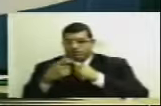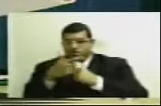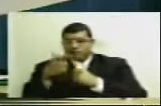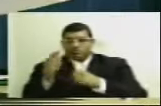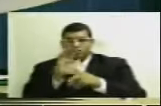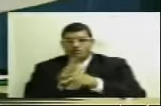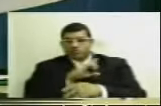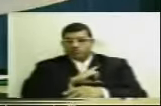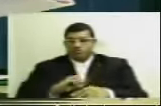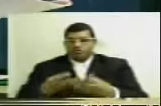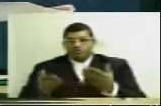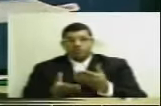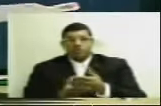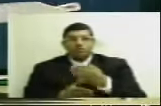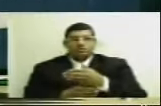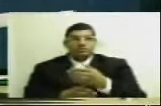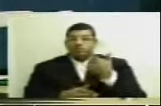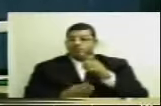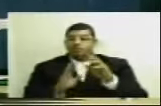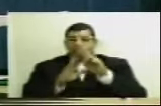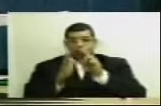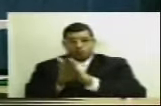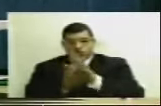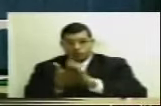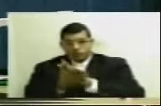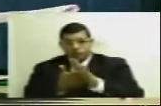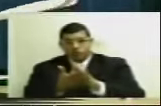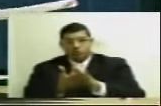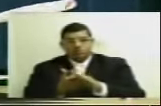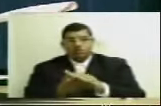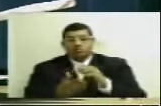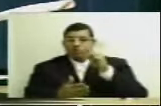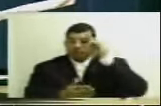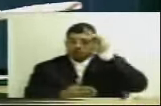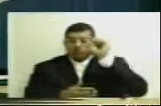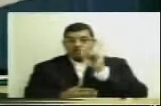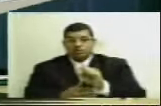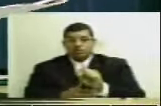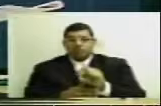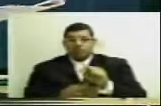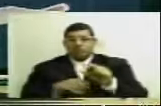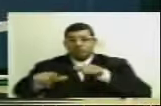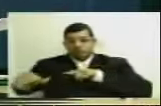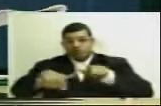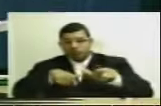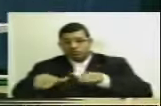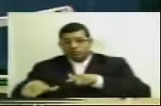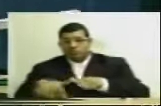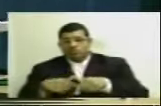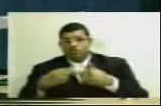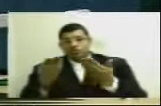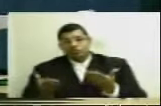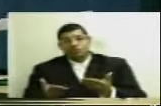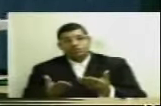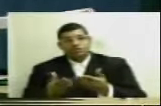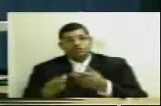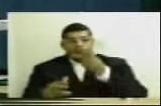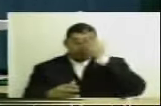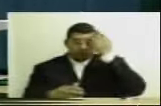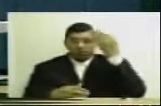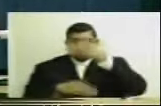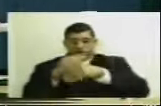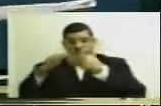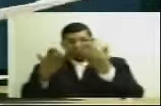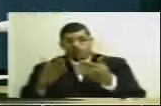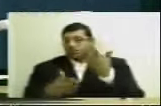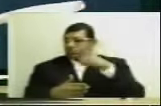609/2013, deputado Fausto, e não estabeleceu o vencimento desses cargos. Ou seja, o cargo está